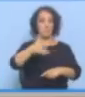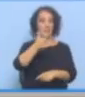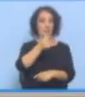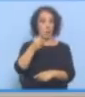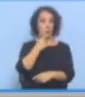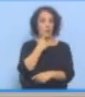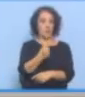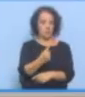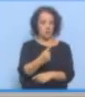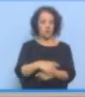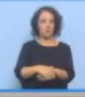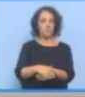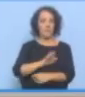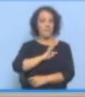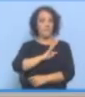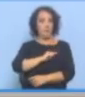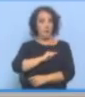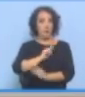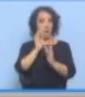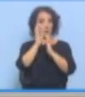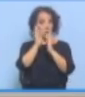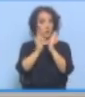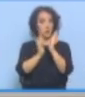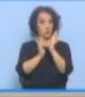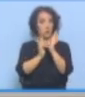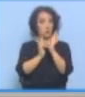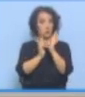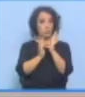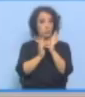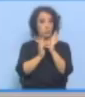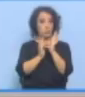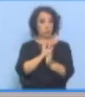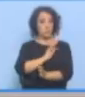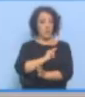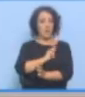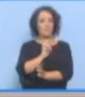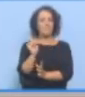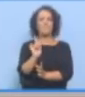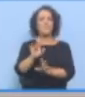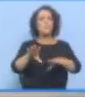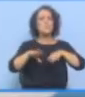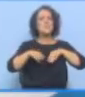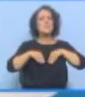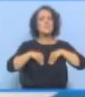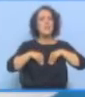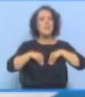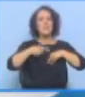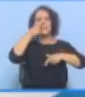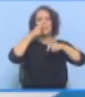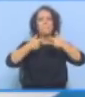fé em Jesus não admite acessão de pessoas. Isto é, para a fé